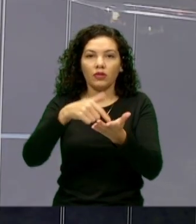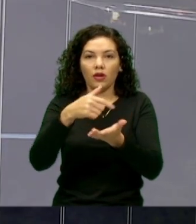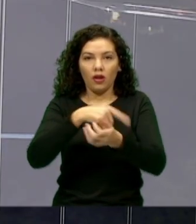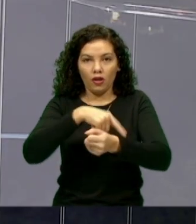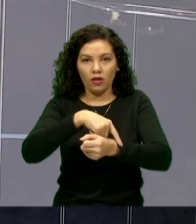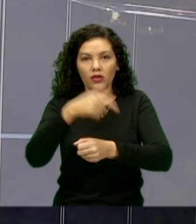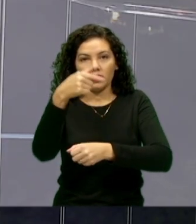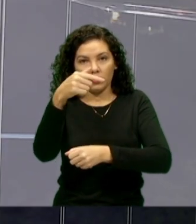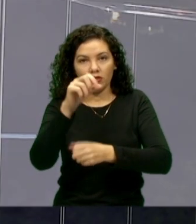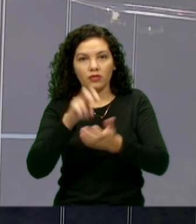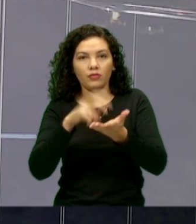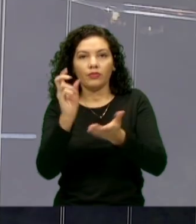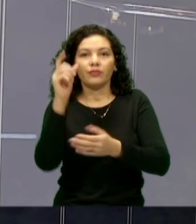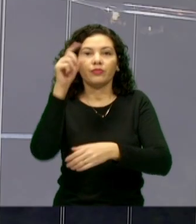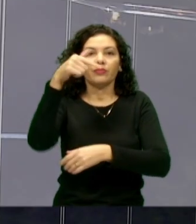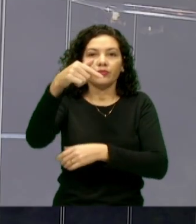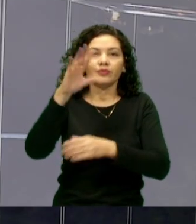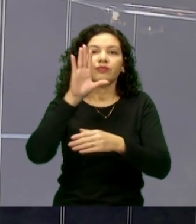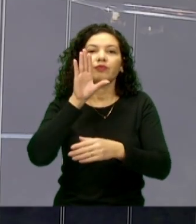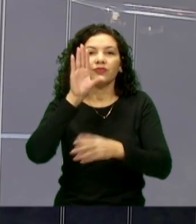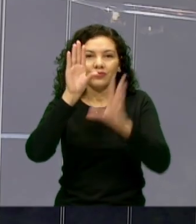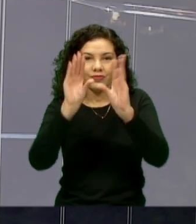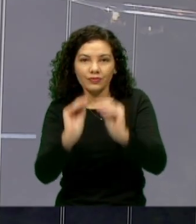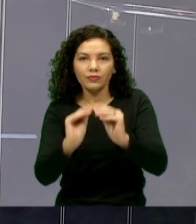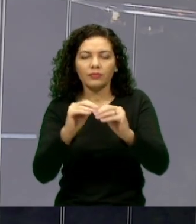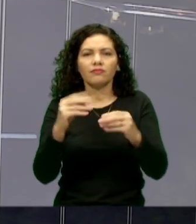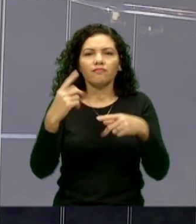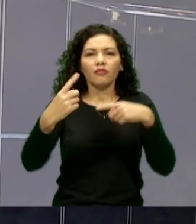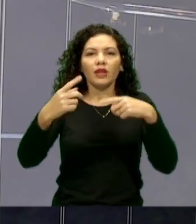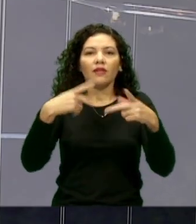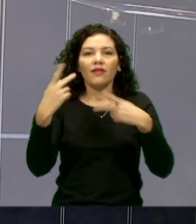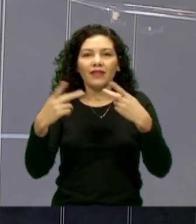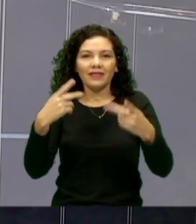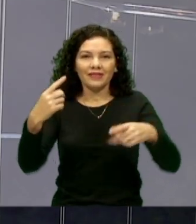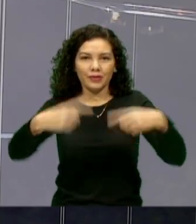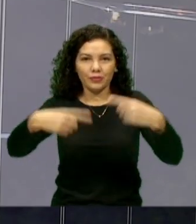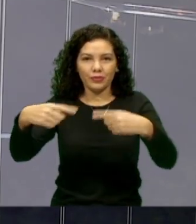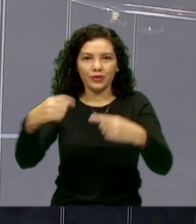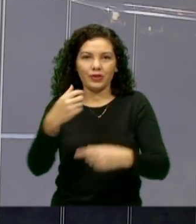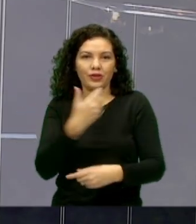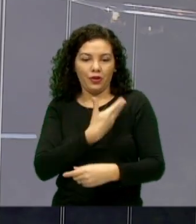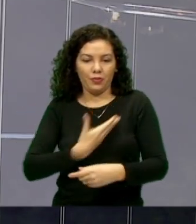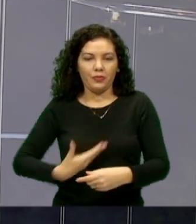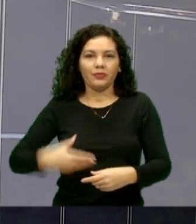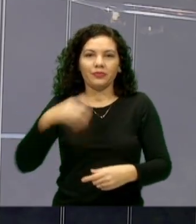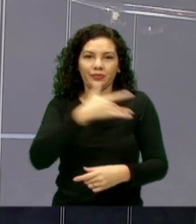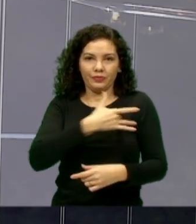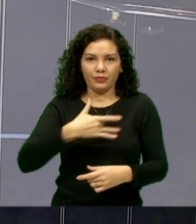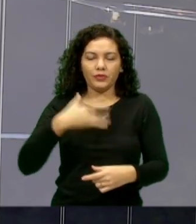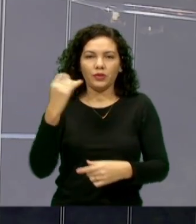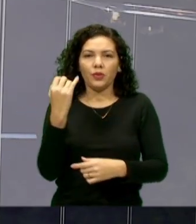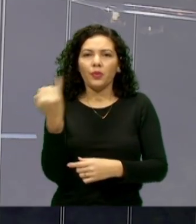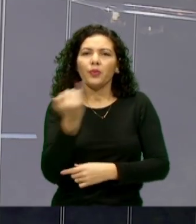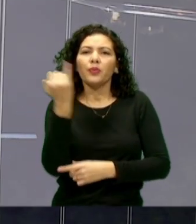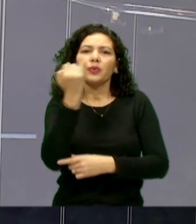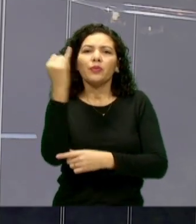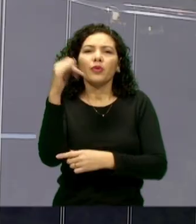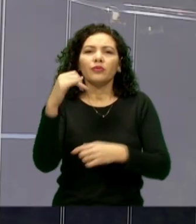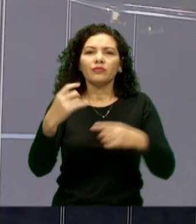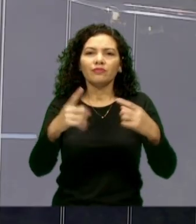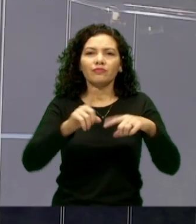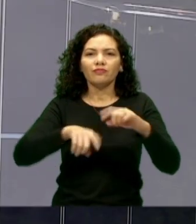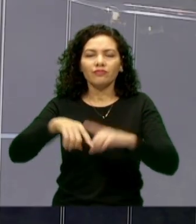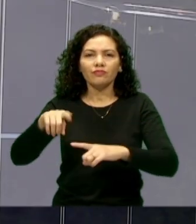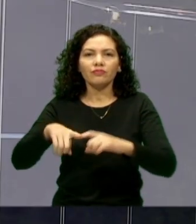as 7 da noite. E por falar em políticas públicas de saúde, um importante instrumento de fiscalização e controle social do